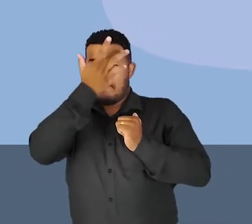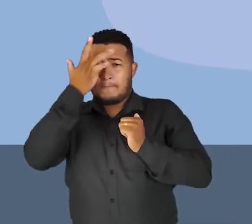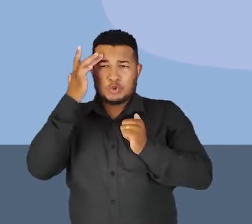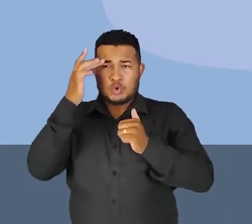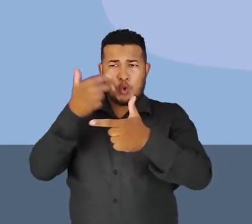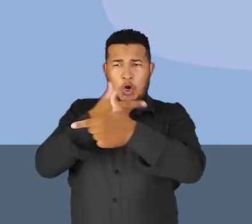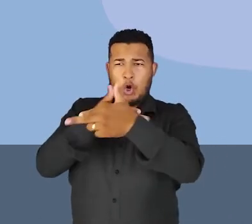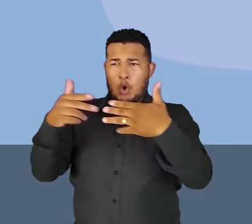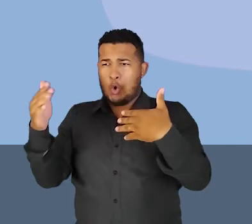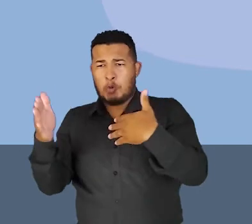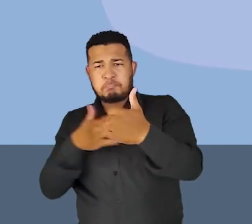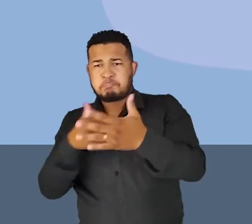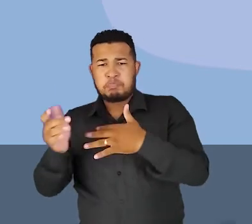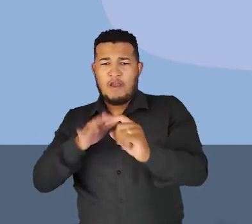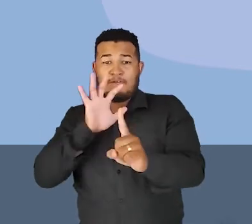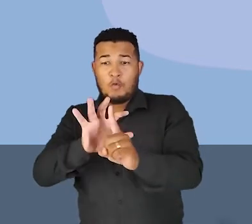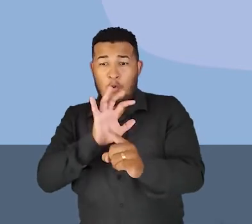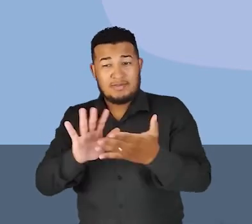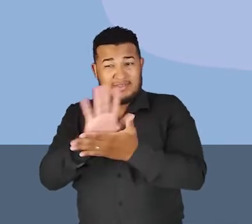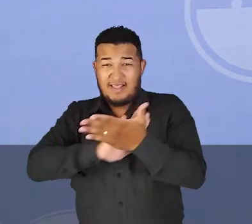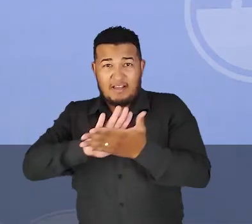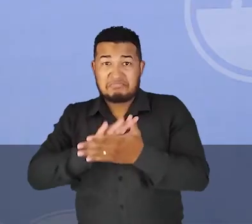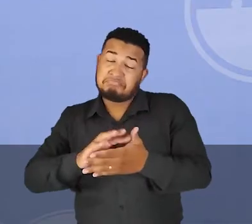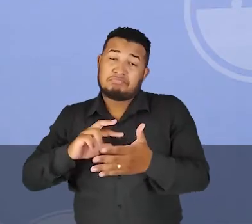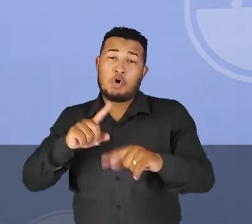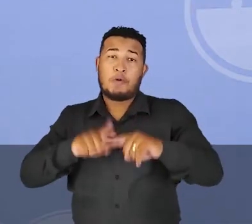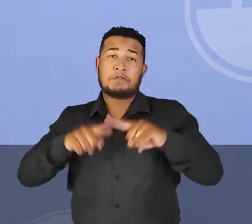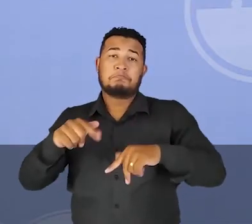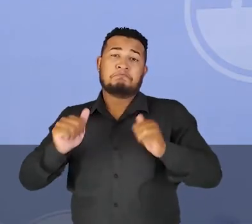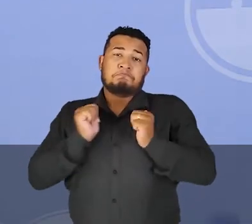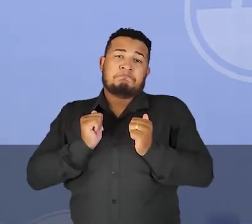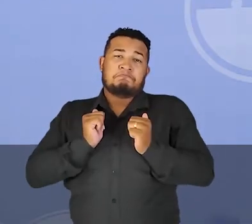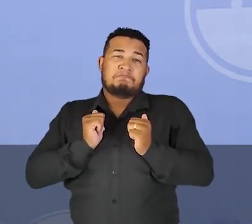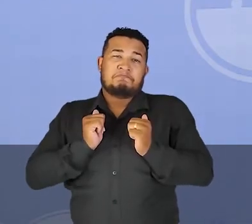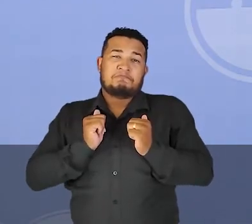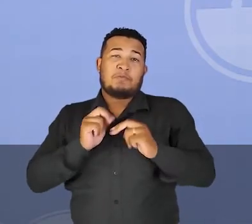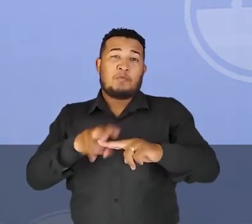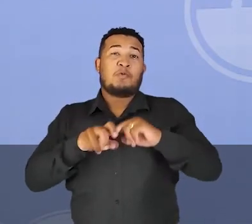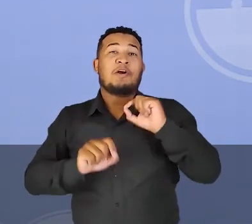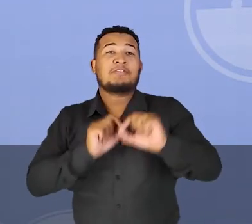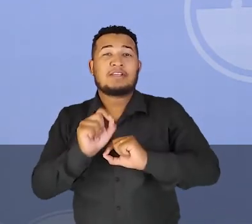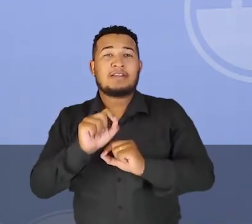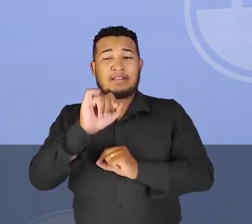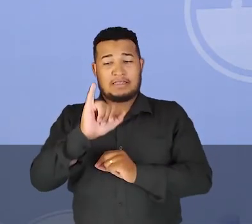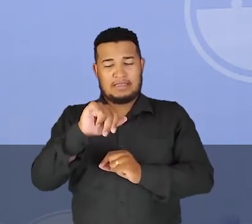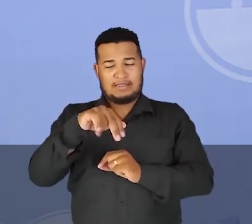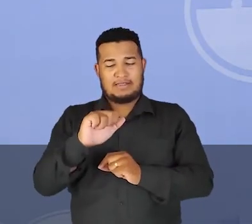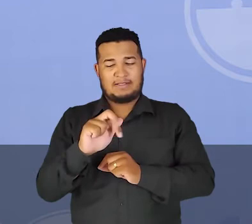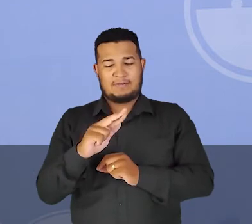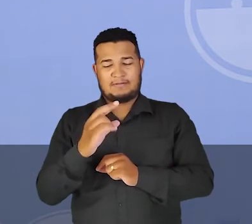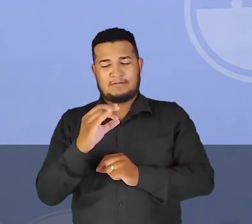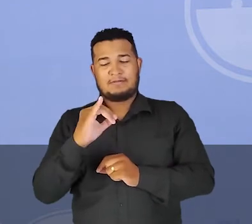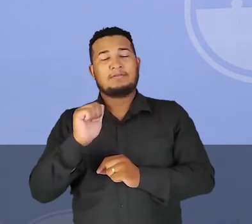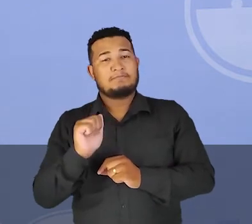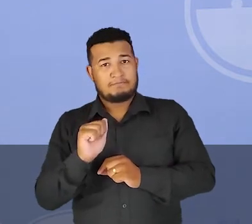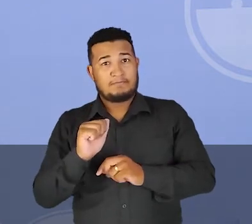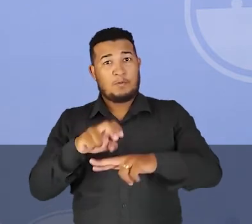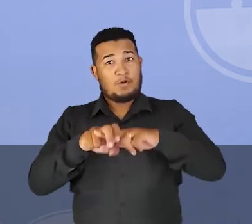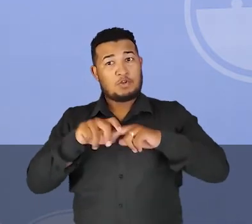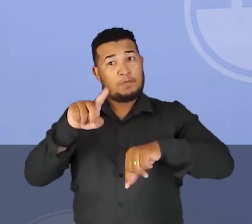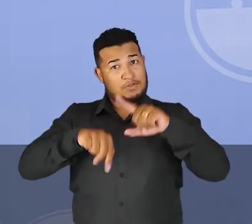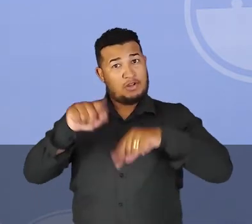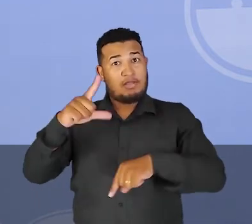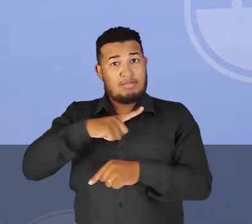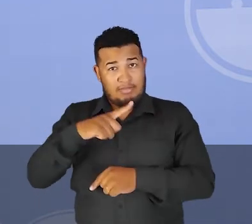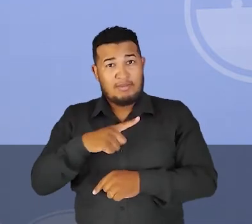atuando sobre ele, esse objeto tende a ficar parado. Isso se deve ao estado de inércia. Isso se deve ao objeto possuir